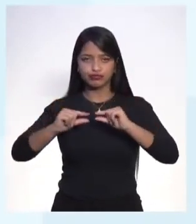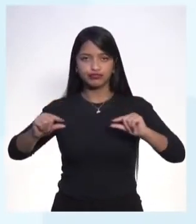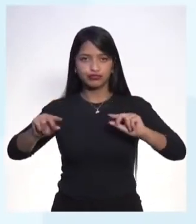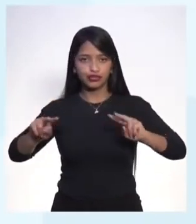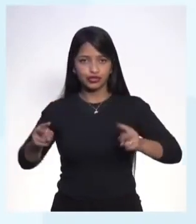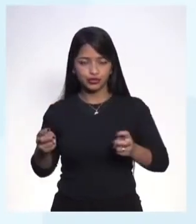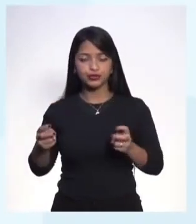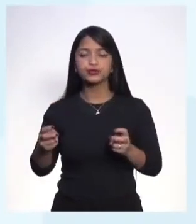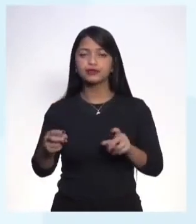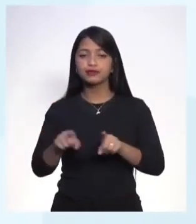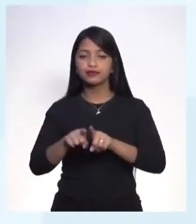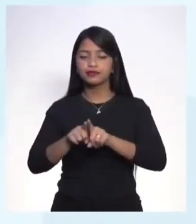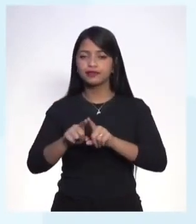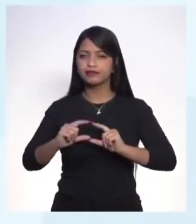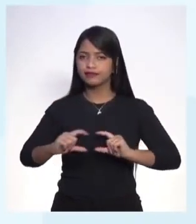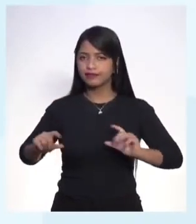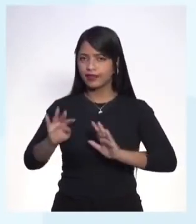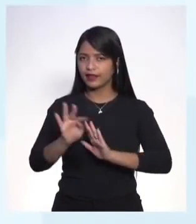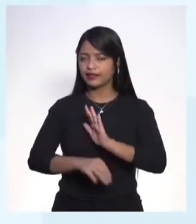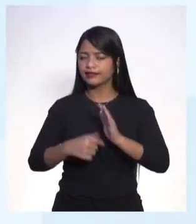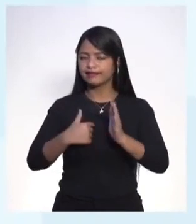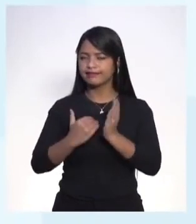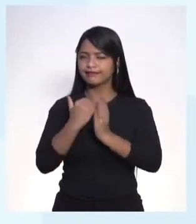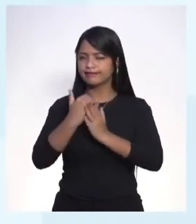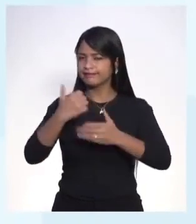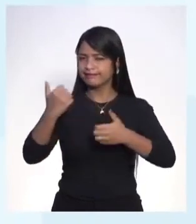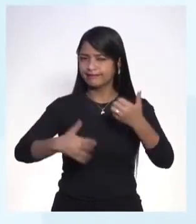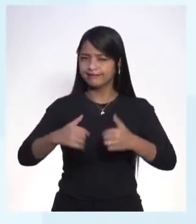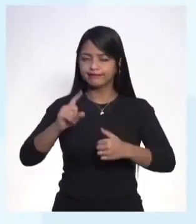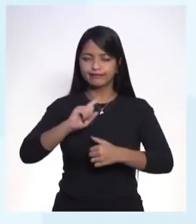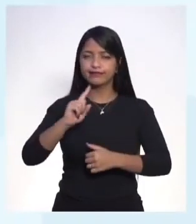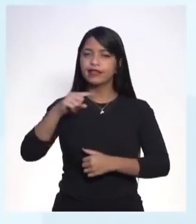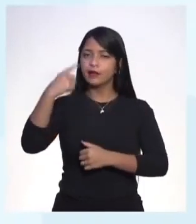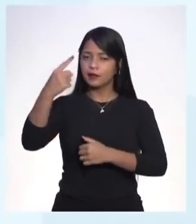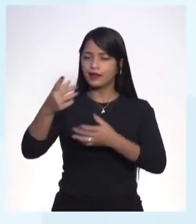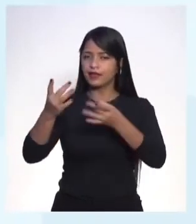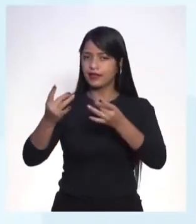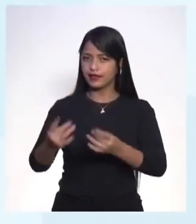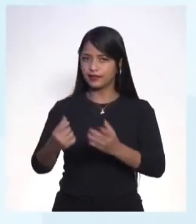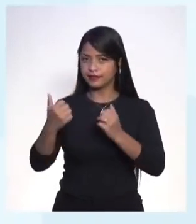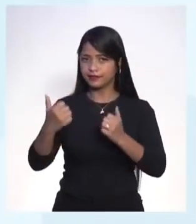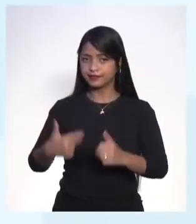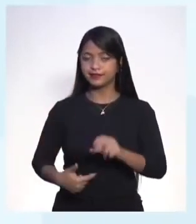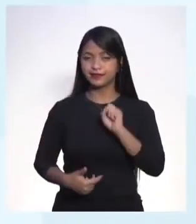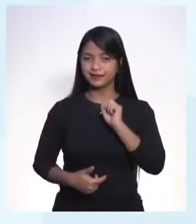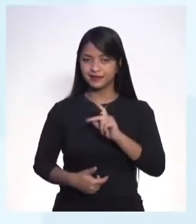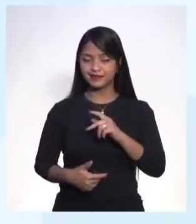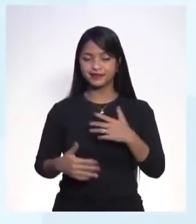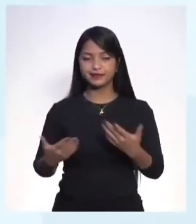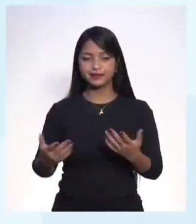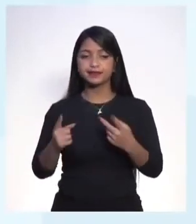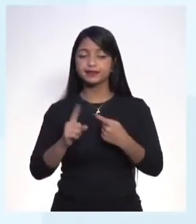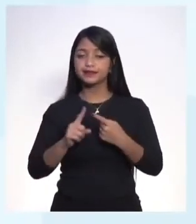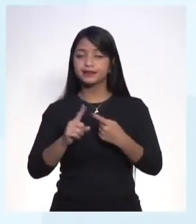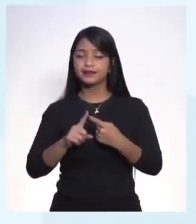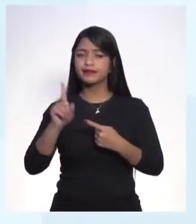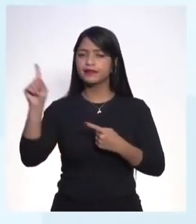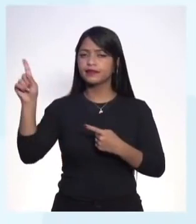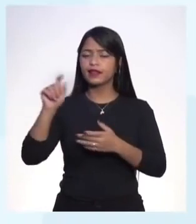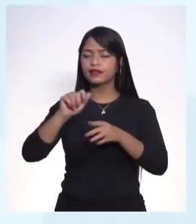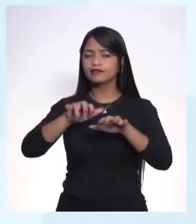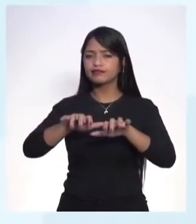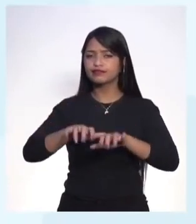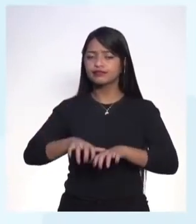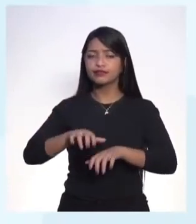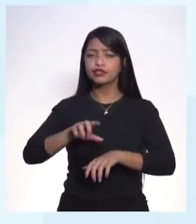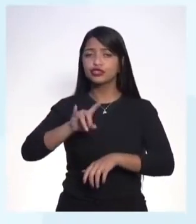está escrito ali. Não vou falar muito, porque a gente vai entrar nos detalhes, aí, nos elementos da notícia, certo? Quando foi escrita?